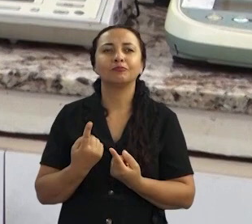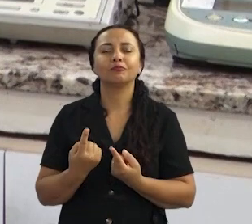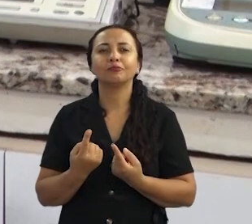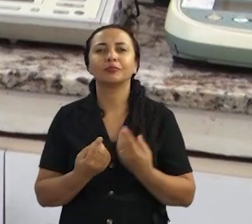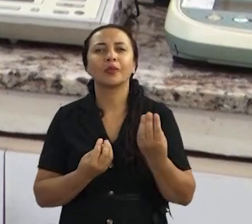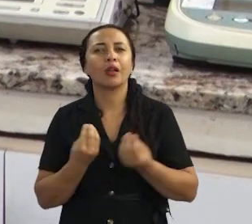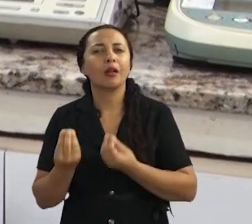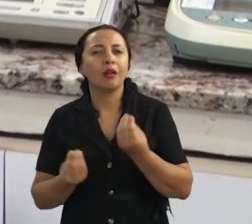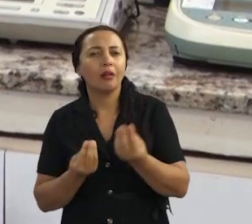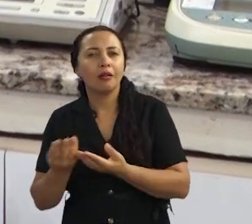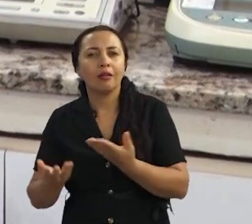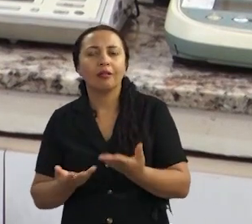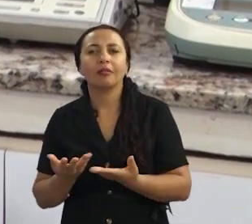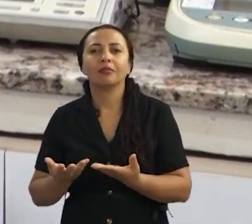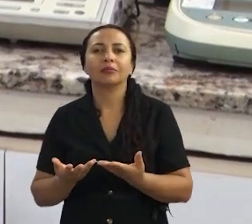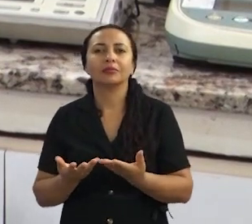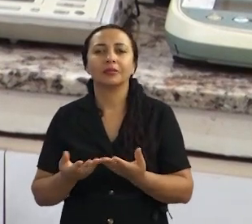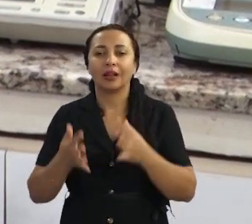uma